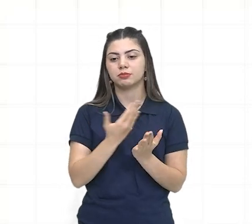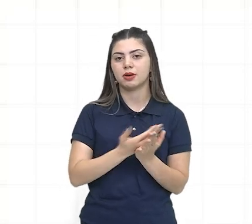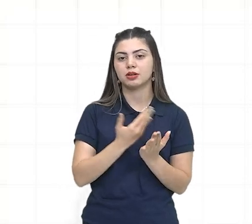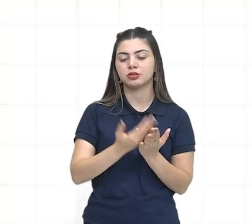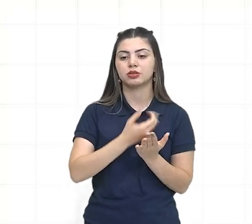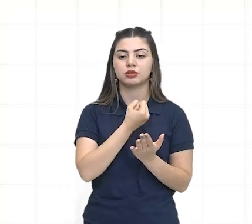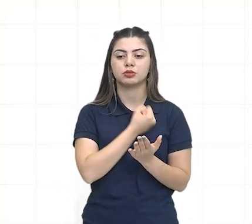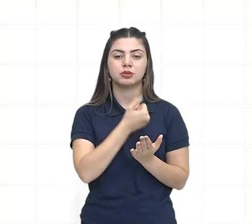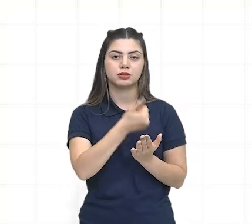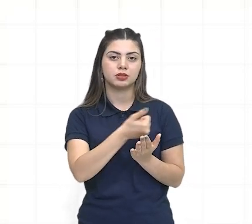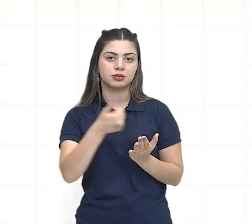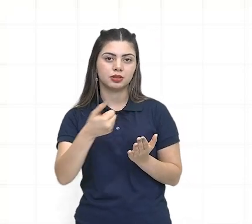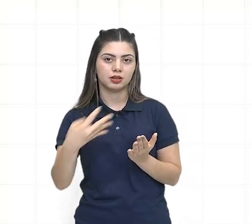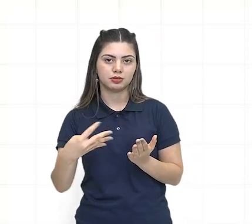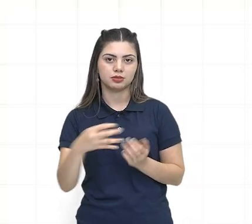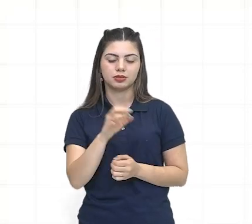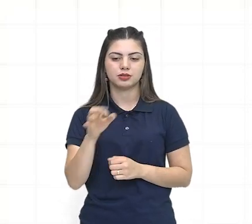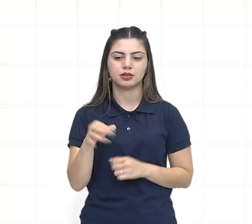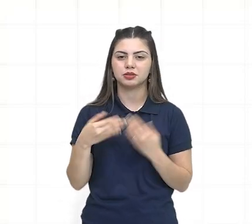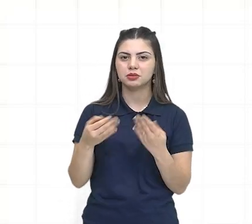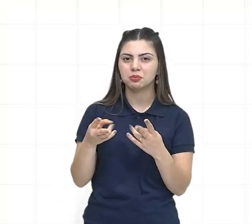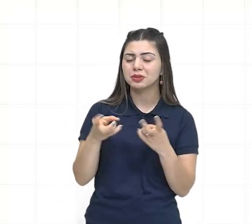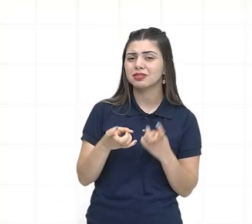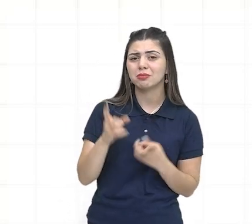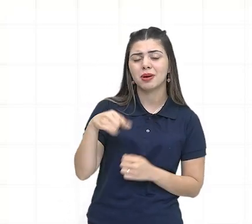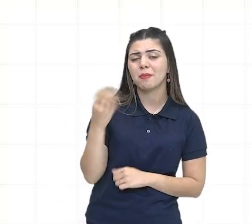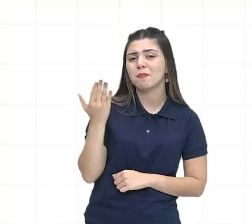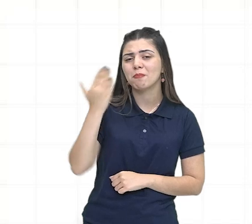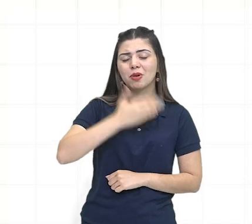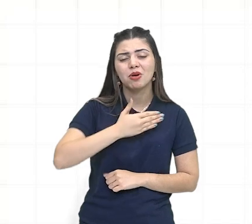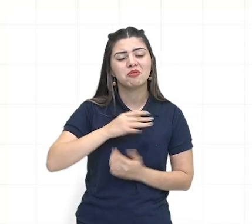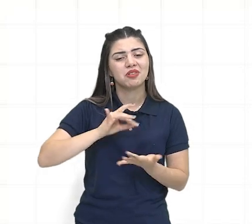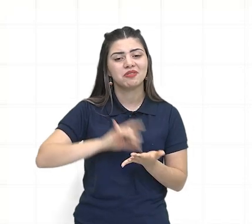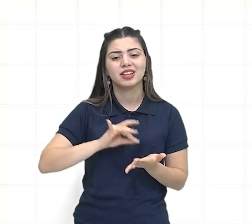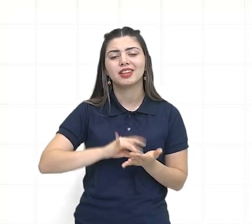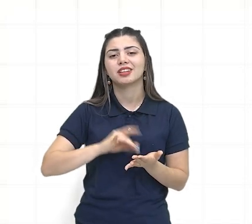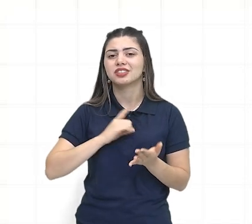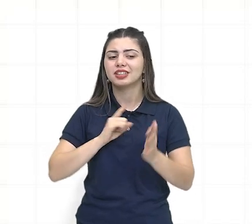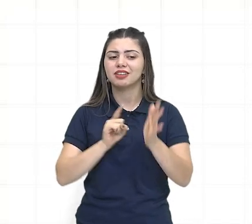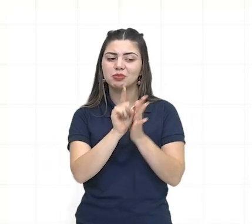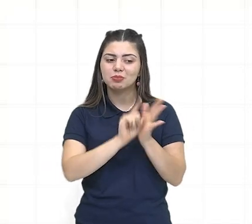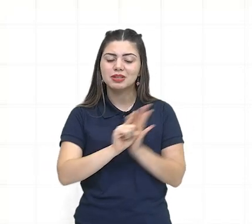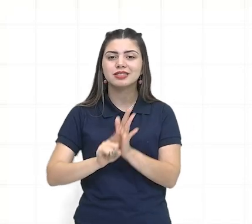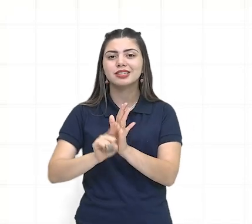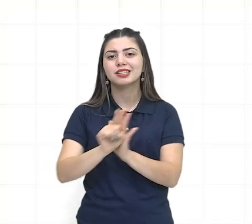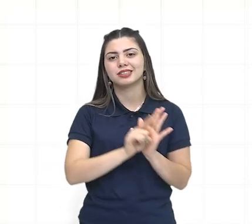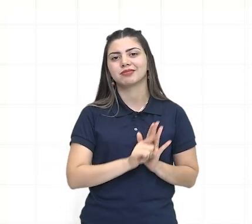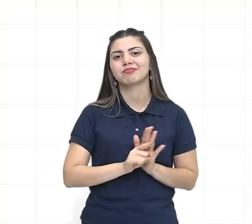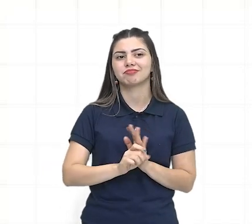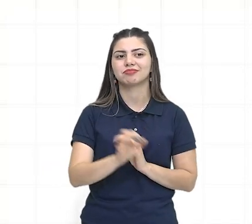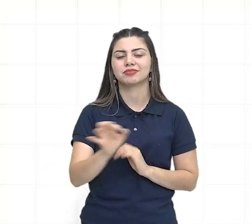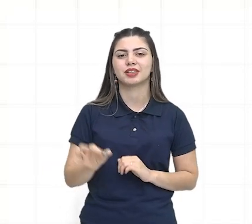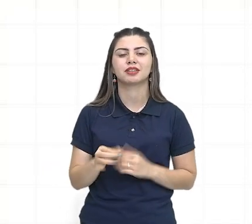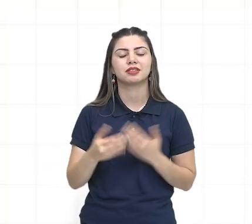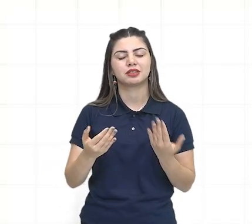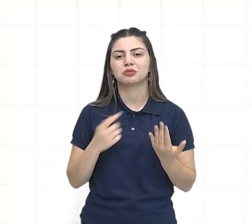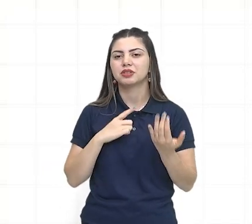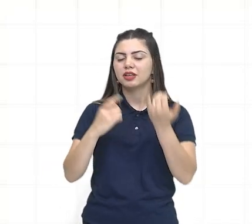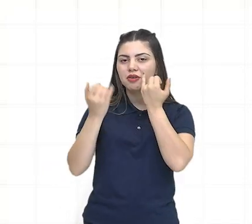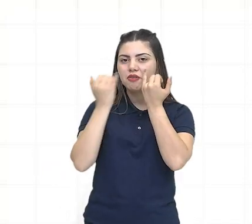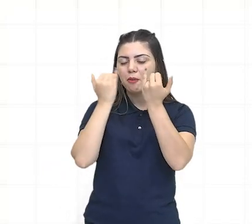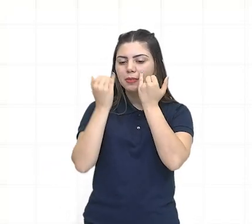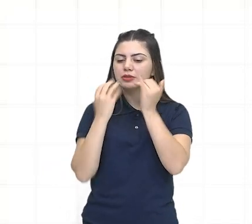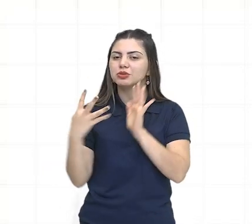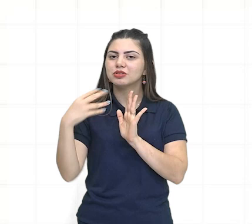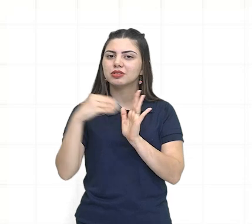página 114. Ou seja, está aí, ó, com todas as informações necessárias, certo? Para que a